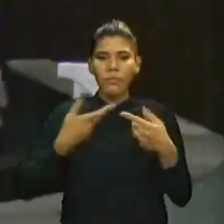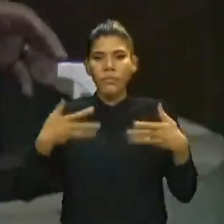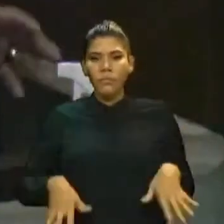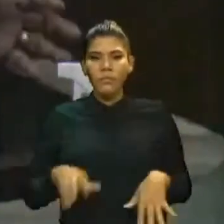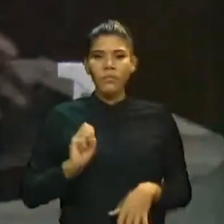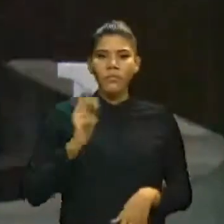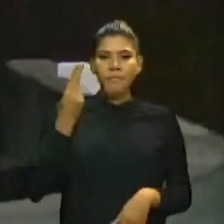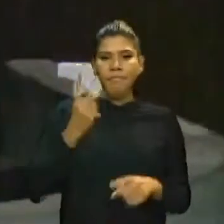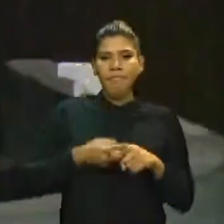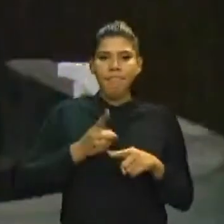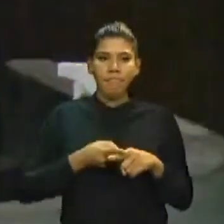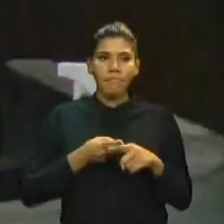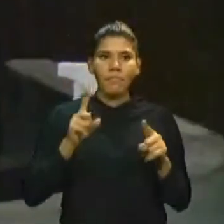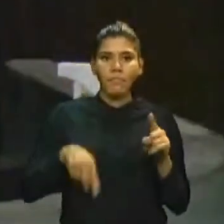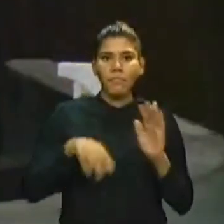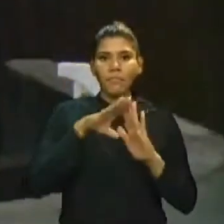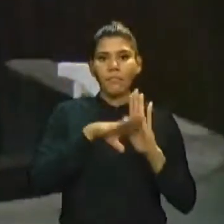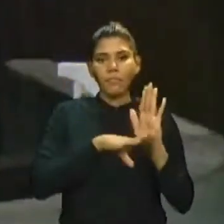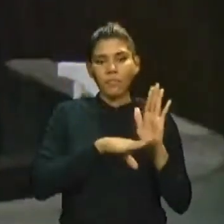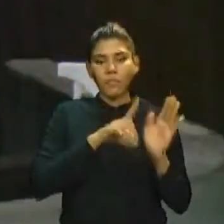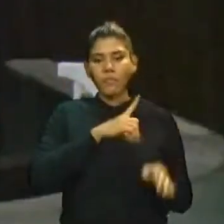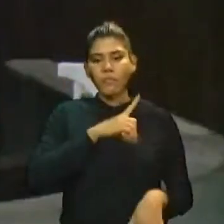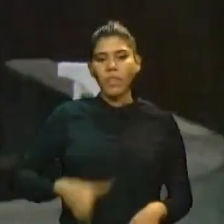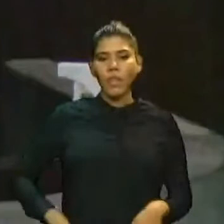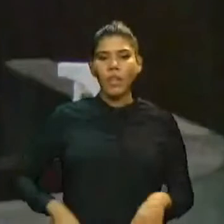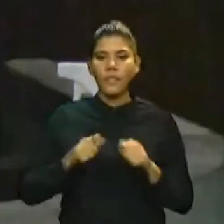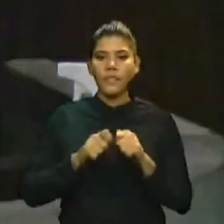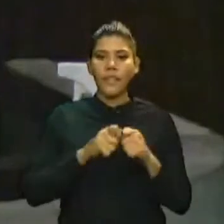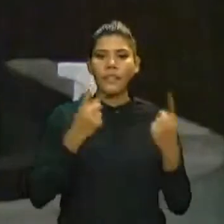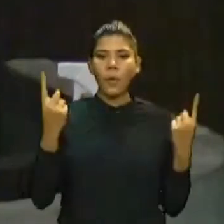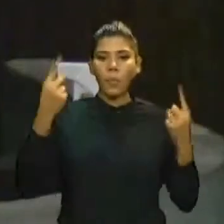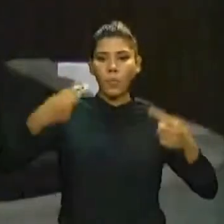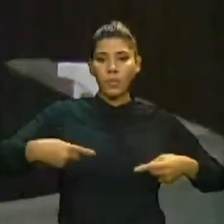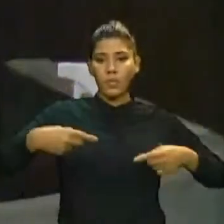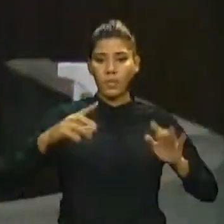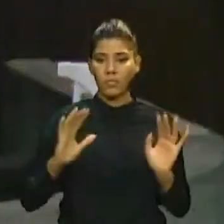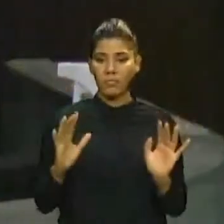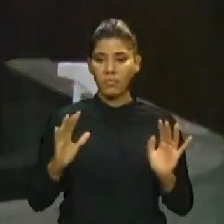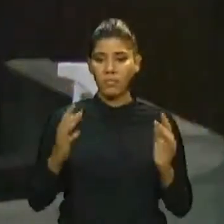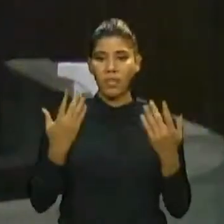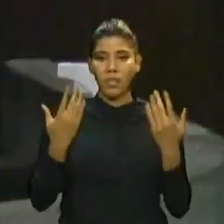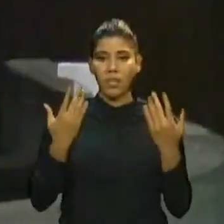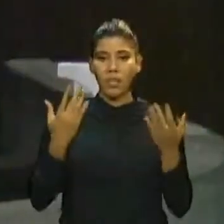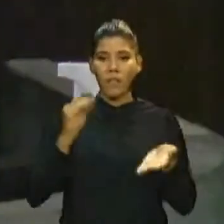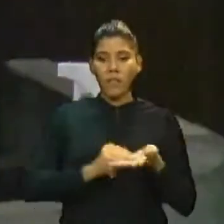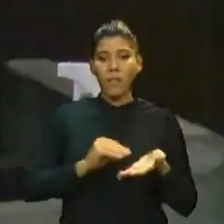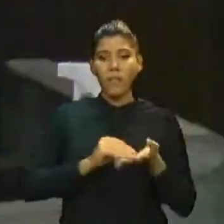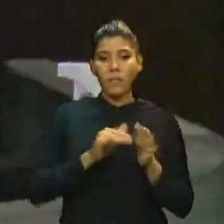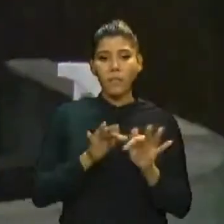ou simplesmente porque é uma pauta de um deputado que faz oposição à gestão. O que falta é